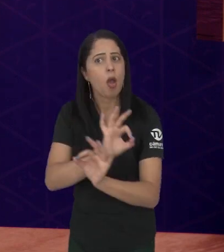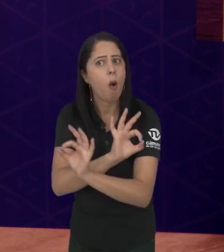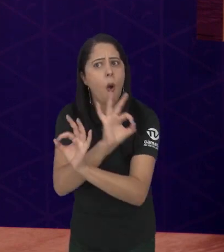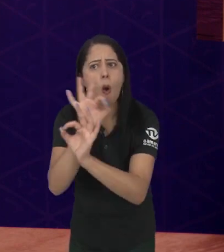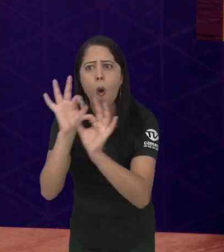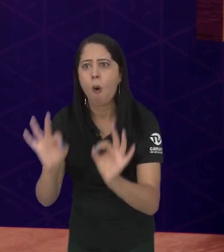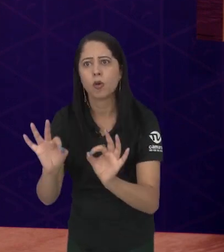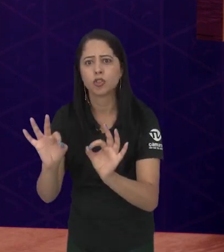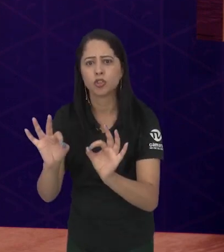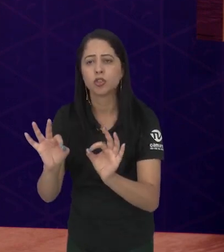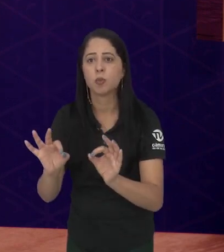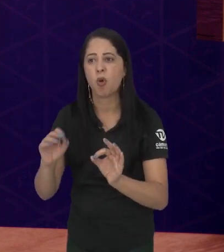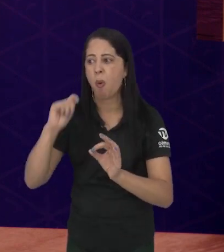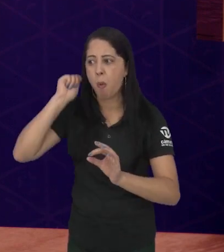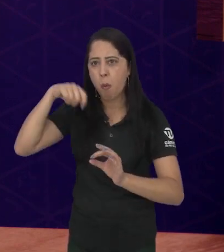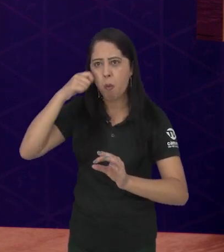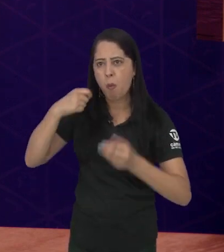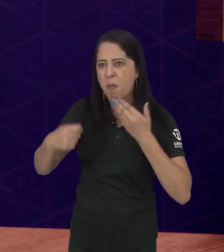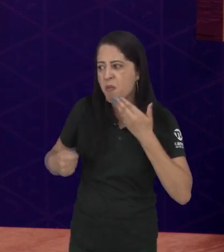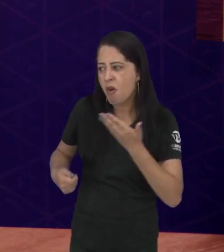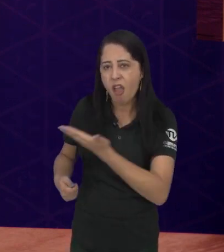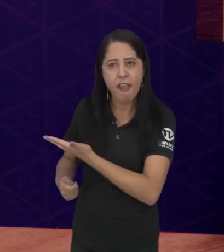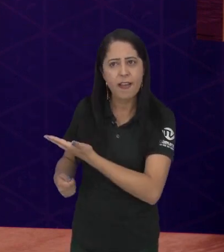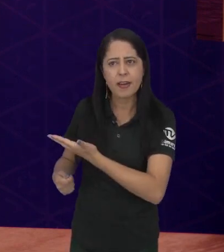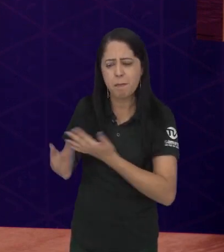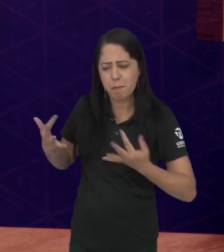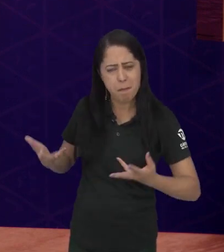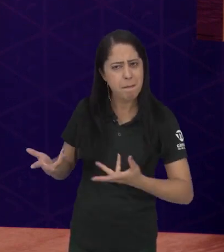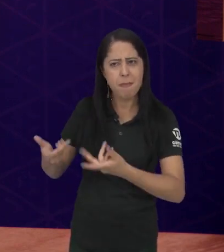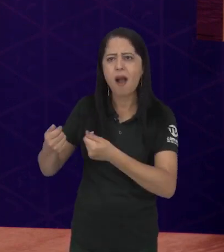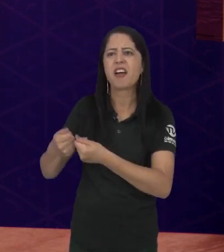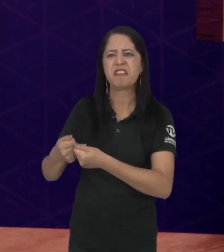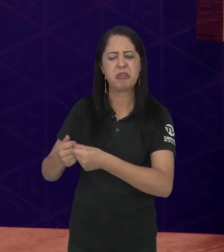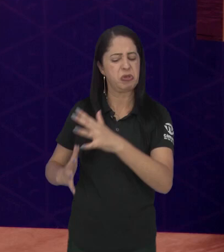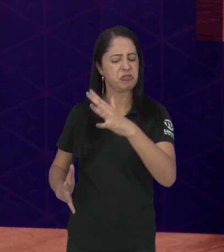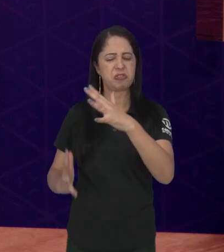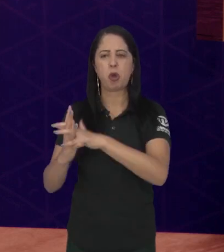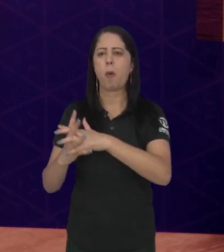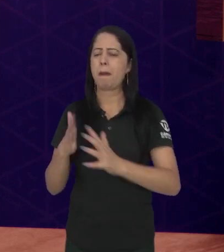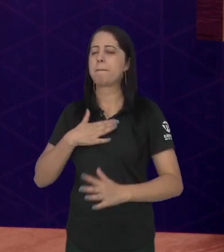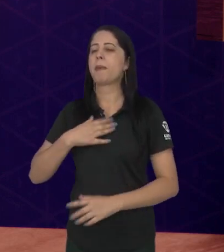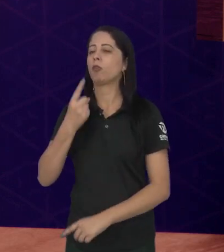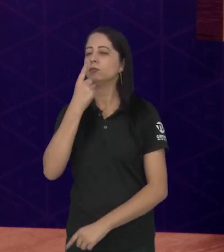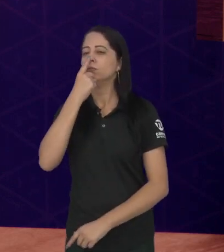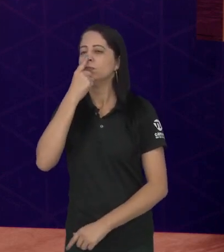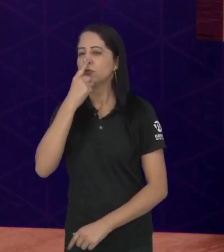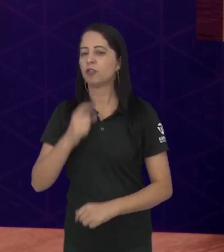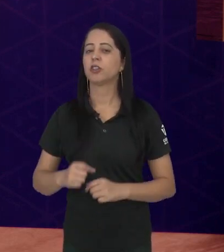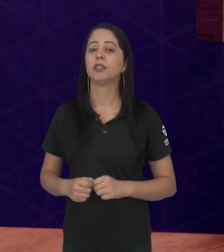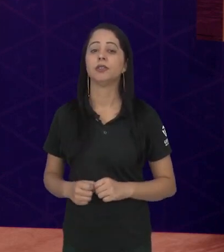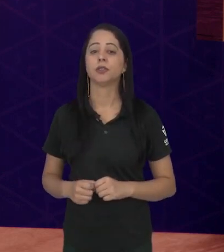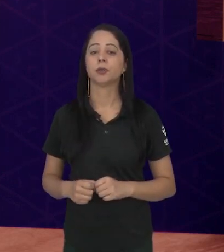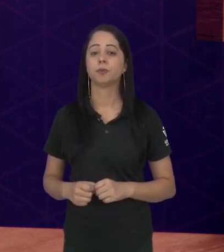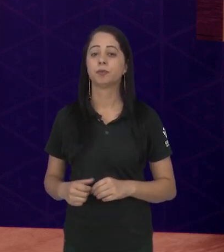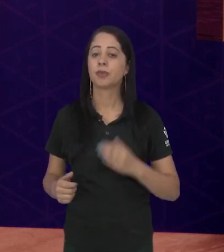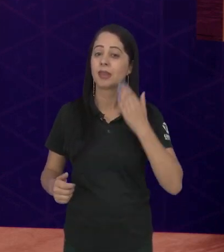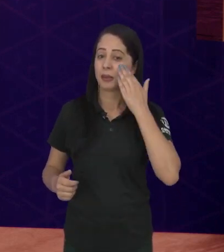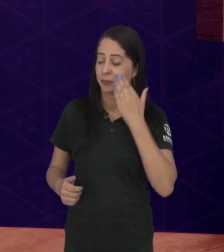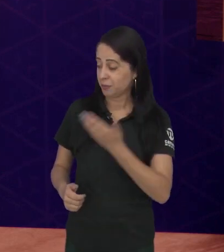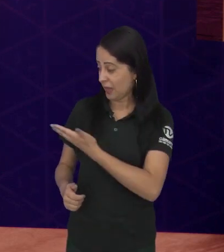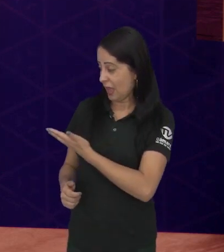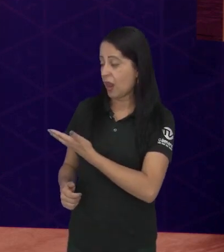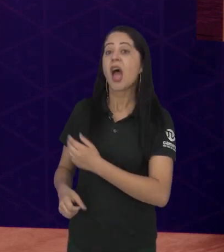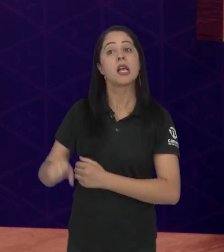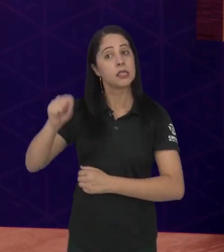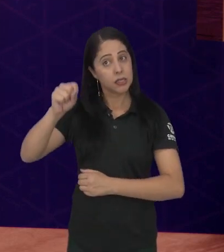né? Uhum. Putz, ele como ator coadjuvante ali, pra mim é um puta de um favorito, porque ele é muito bom. E a